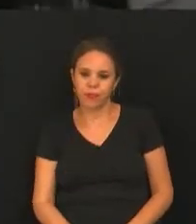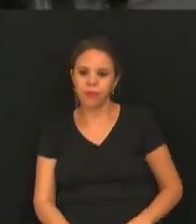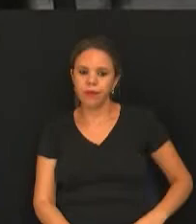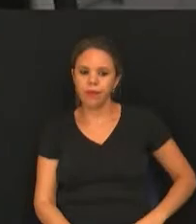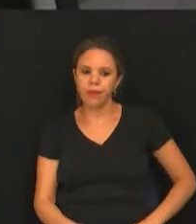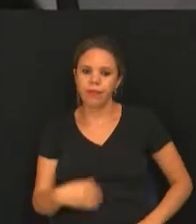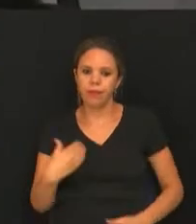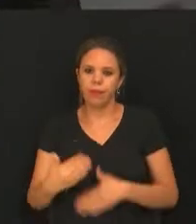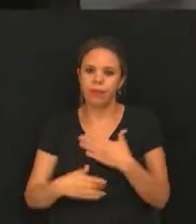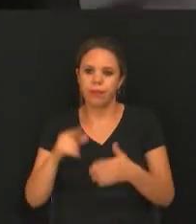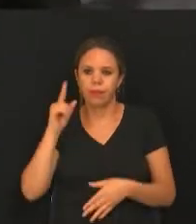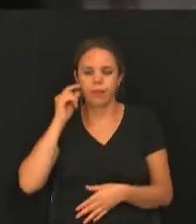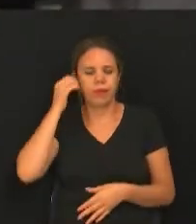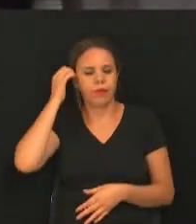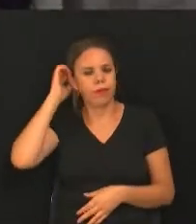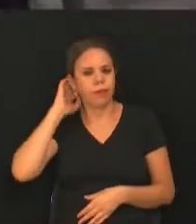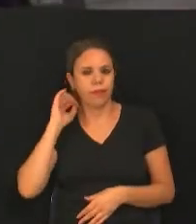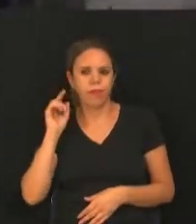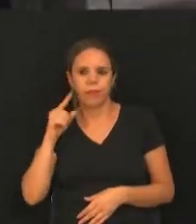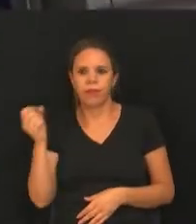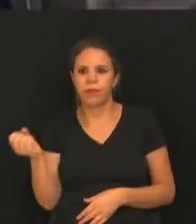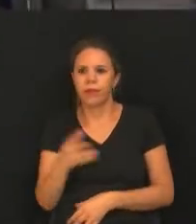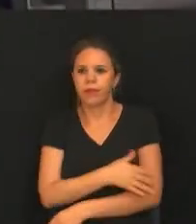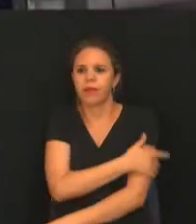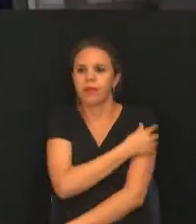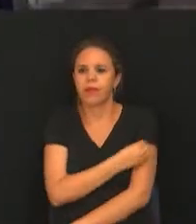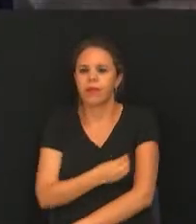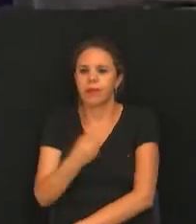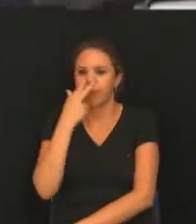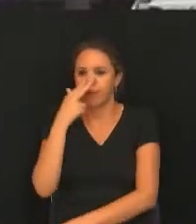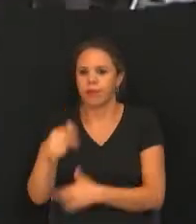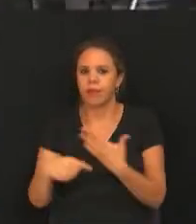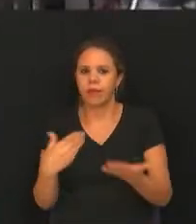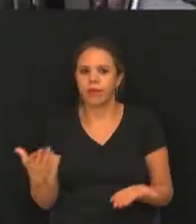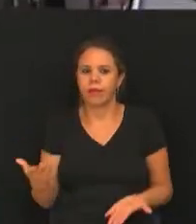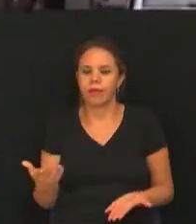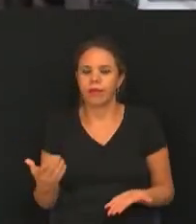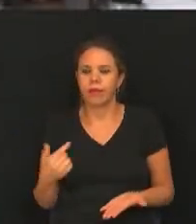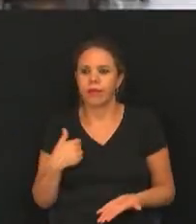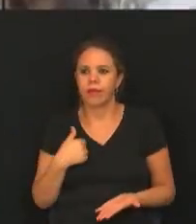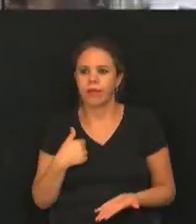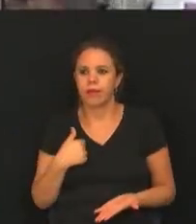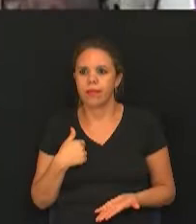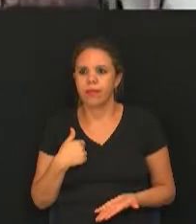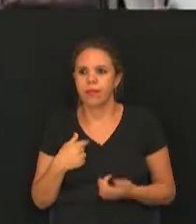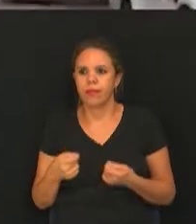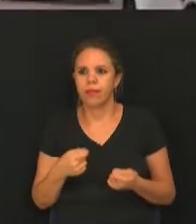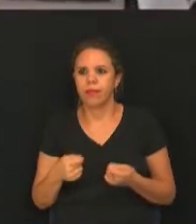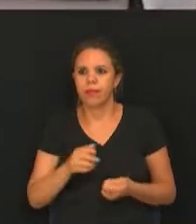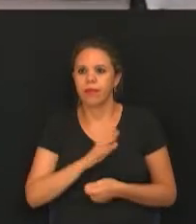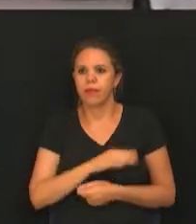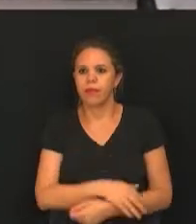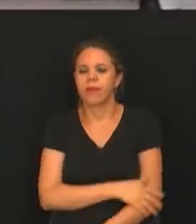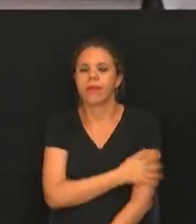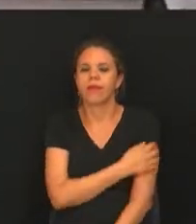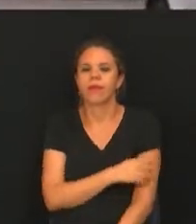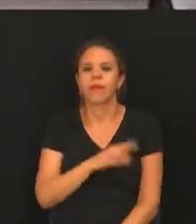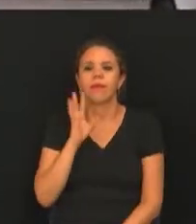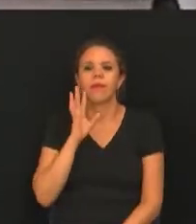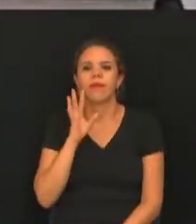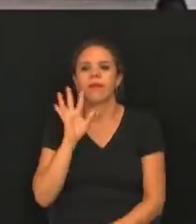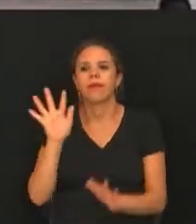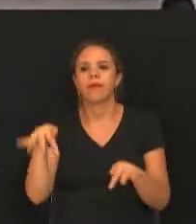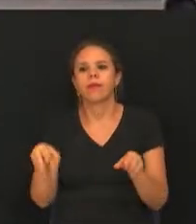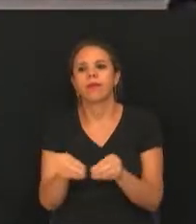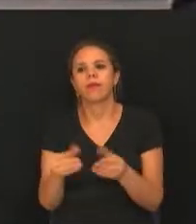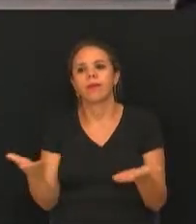dia é como se fosse um dia novo e parece que cada dia é um dia que eu estou entrando na corporação. Que legal. Sargento, para a gente finalizar,